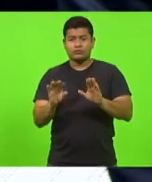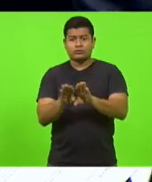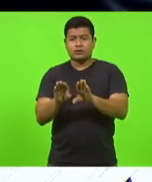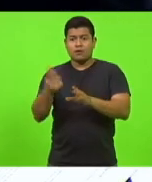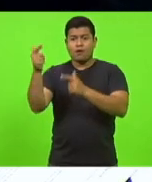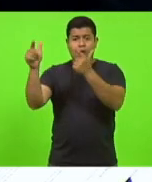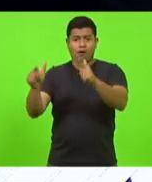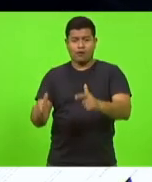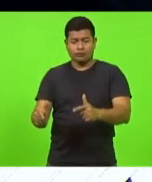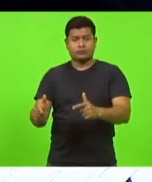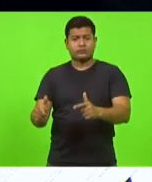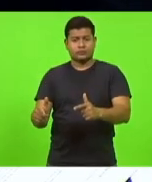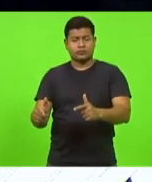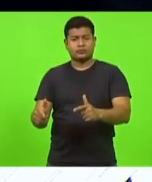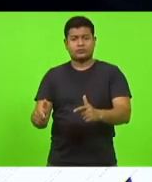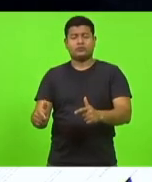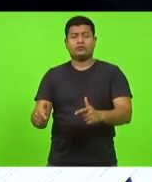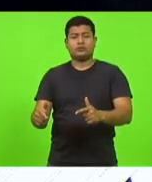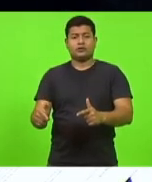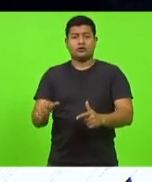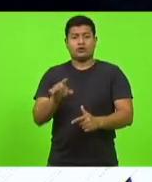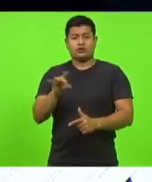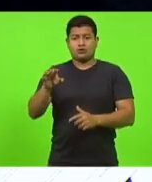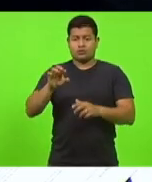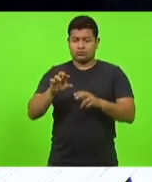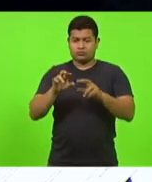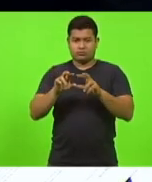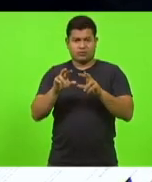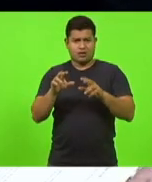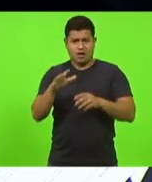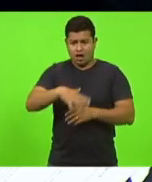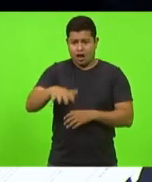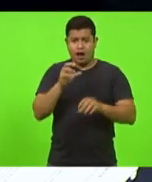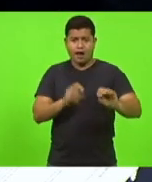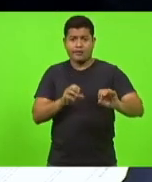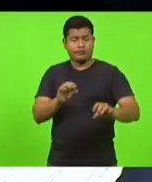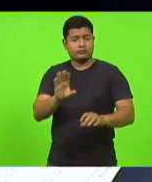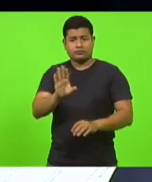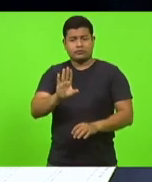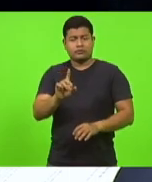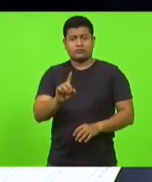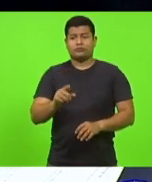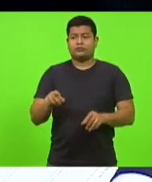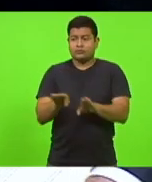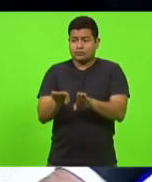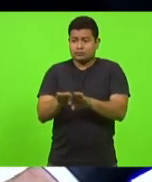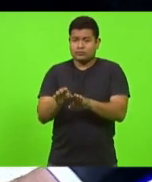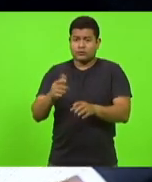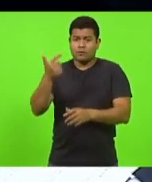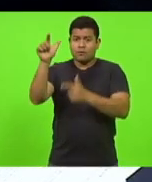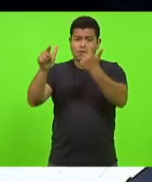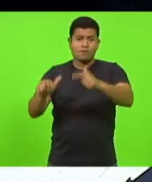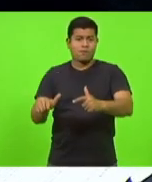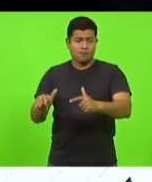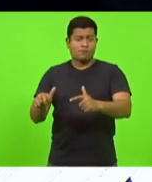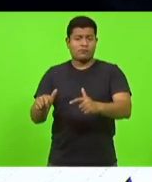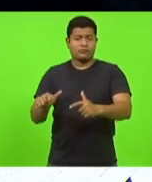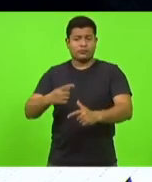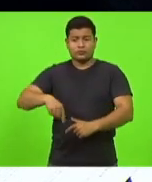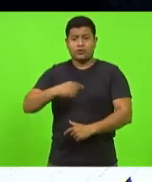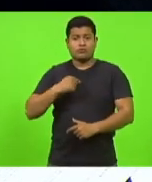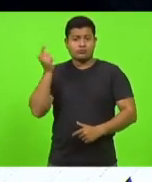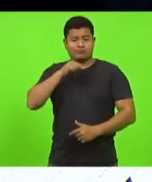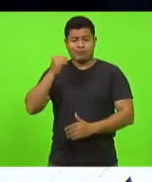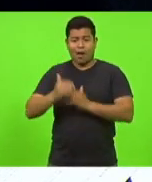tantos os outros, daí não só da educação, mas de forma geral. E nós evoluímos. Não tudo